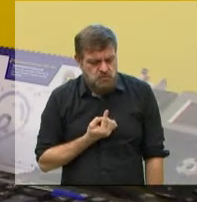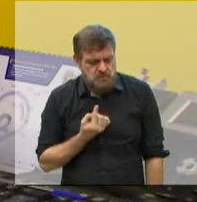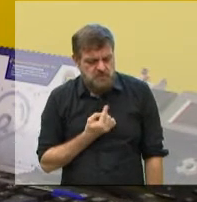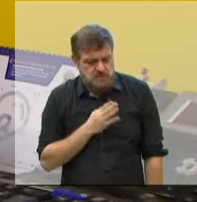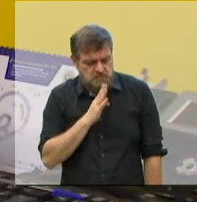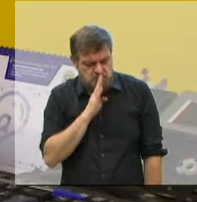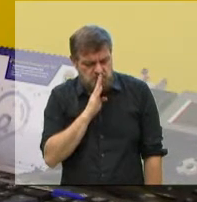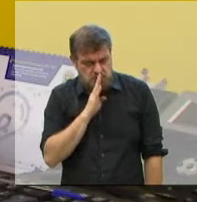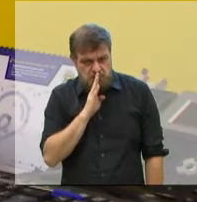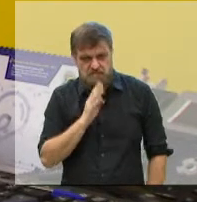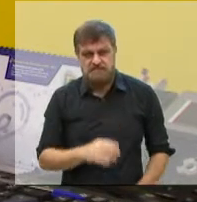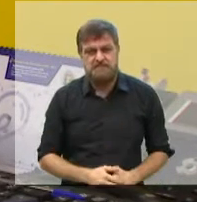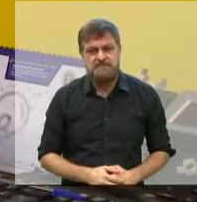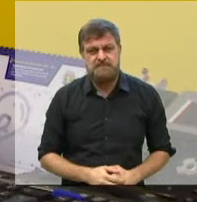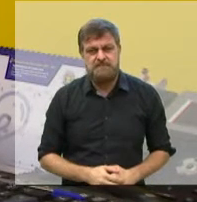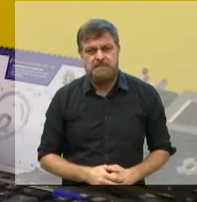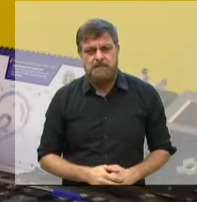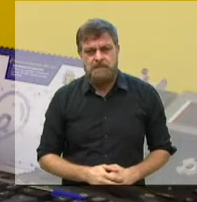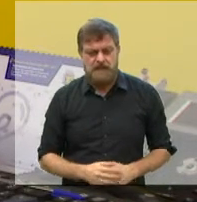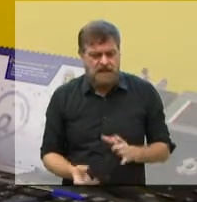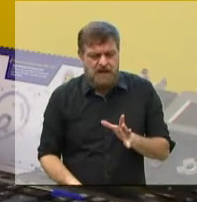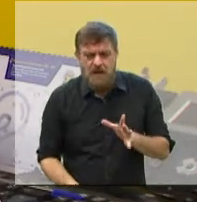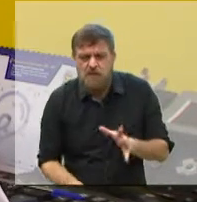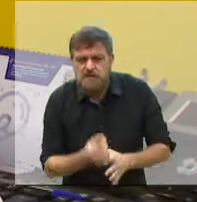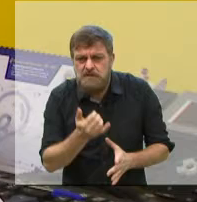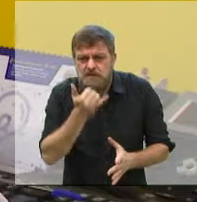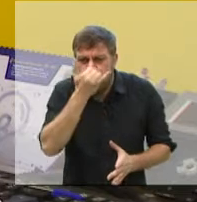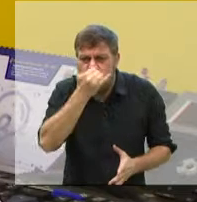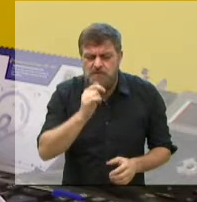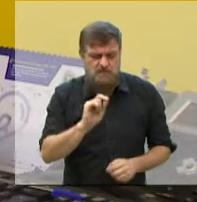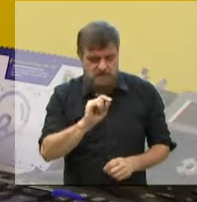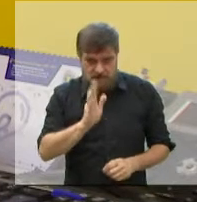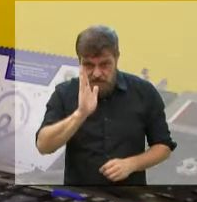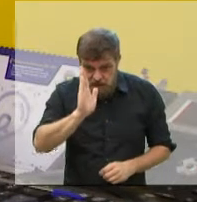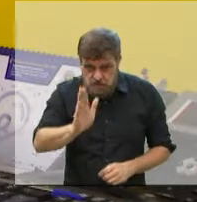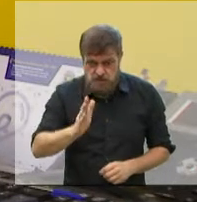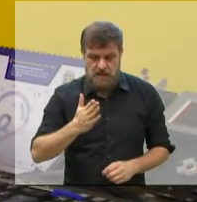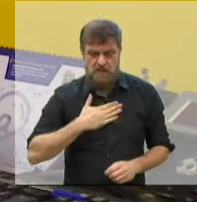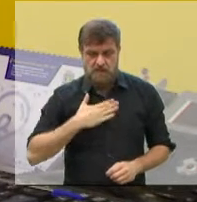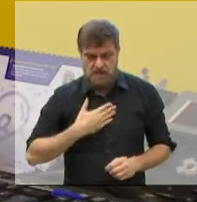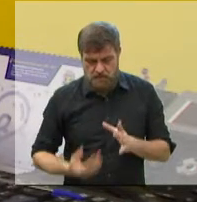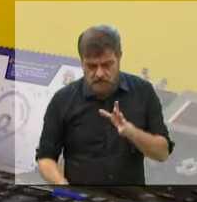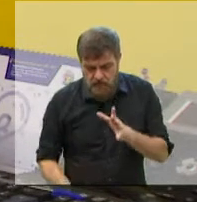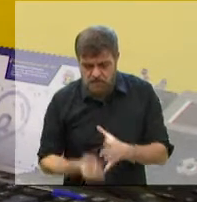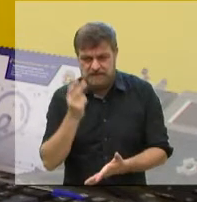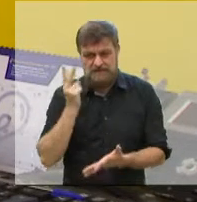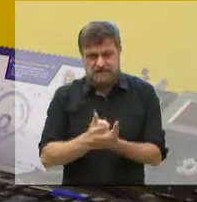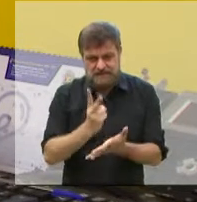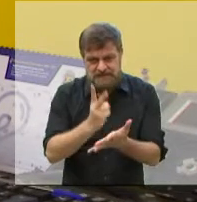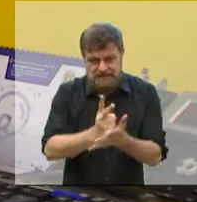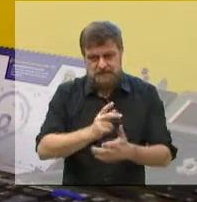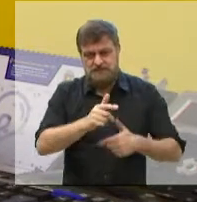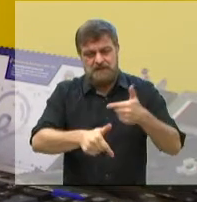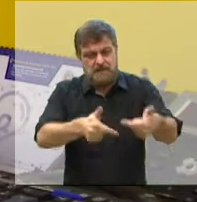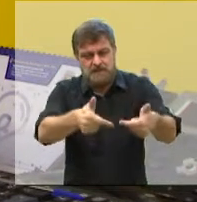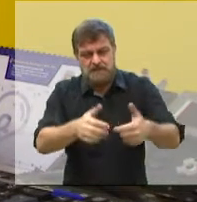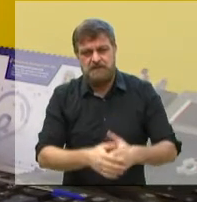você. Aí deve ter acontecido com você, comigo já me acontece frequentemente devido a esse